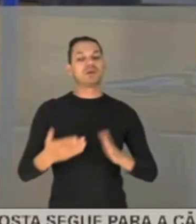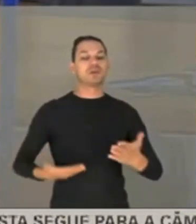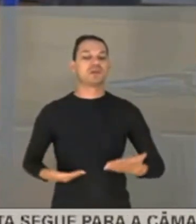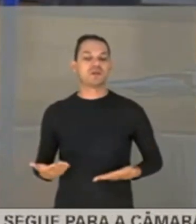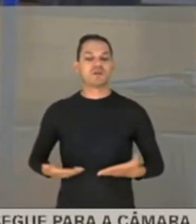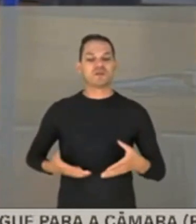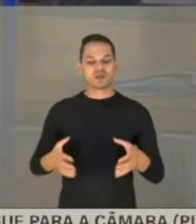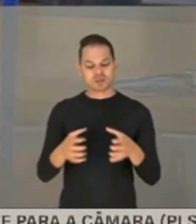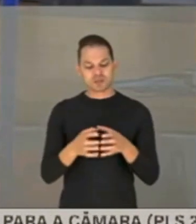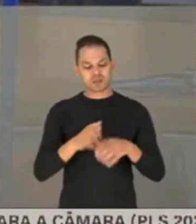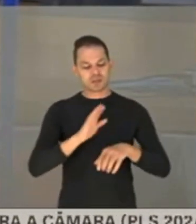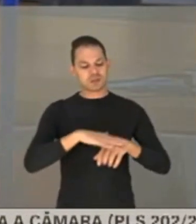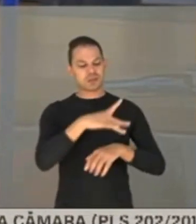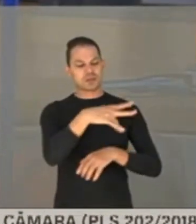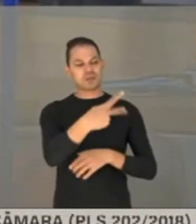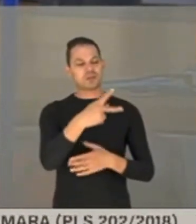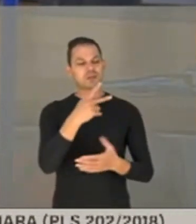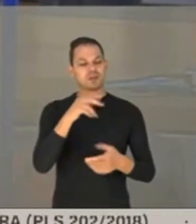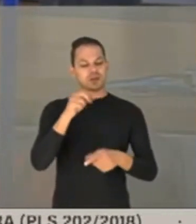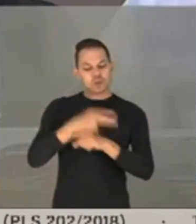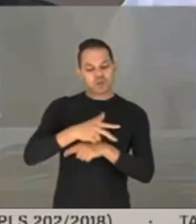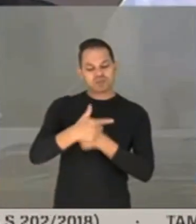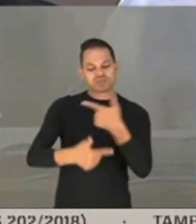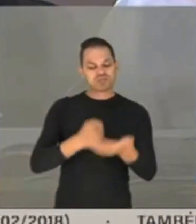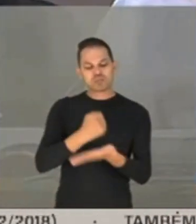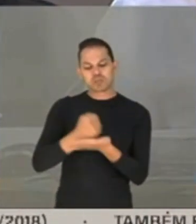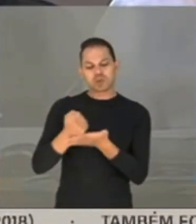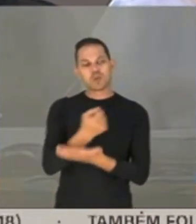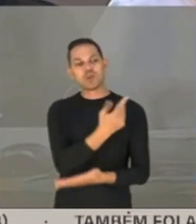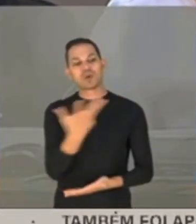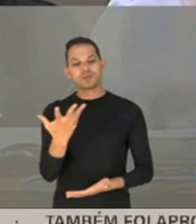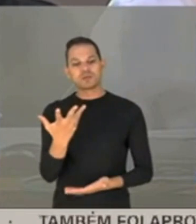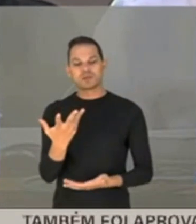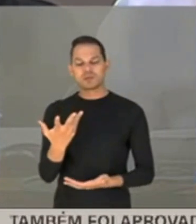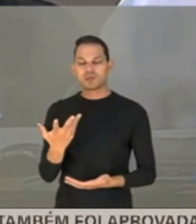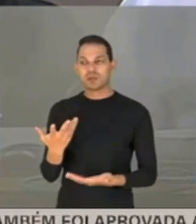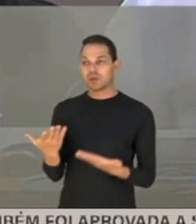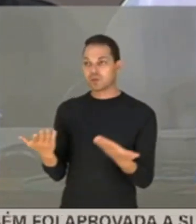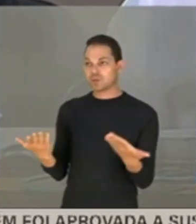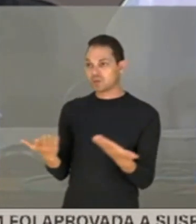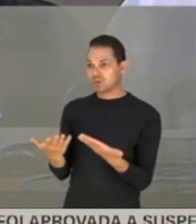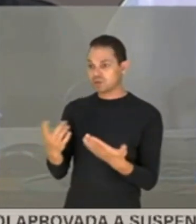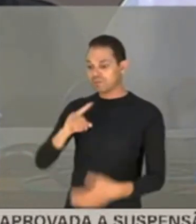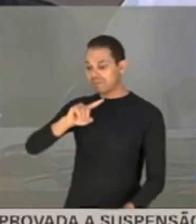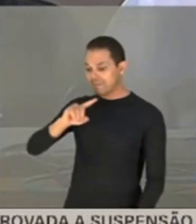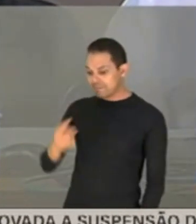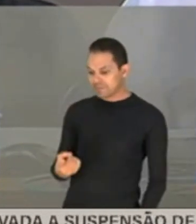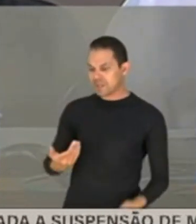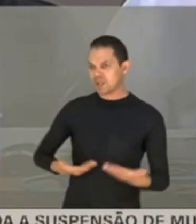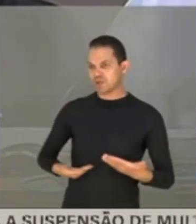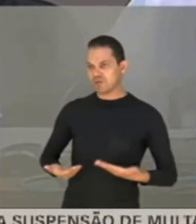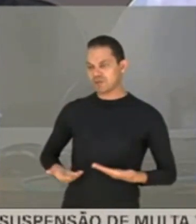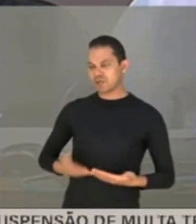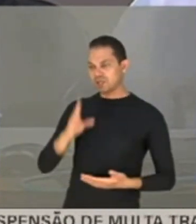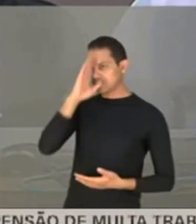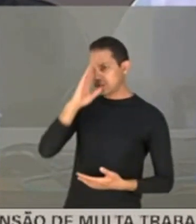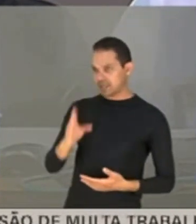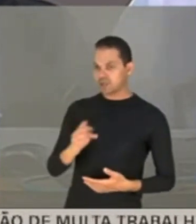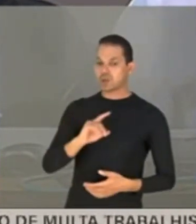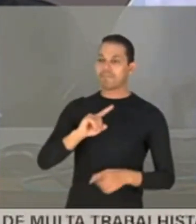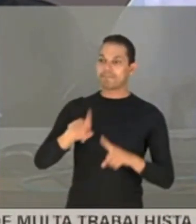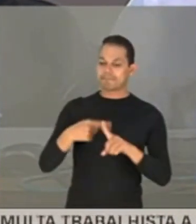de vocês empregam hoje, só para ter uma noção? Nós empregamos hoje 1.000 funcionários diretos e 1.000